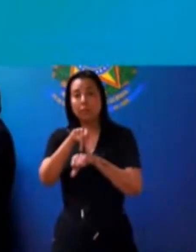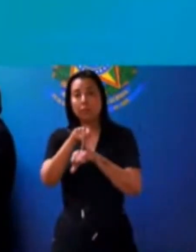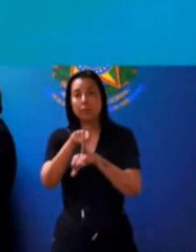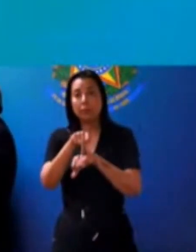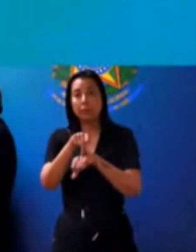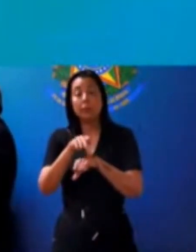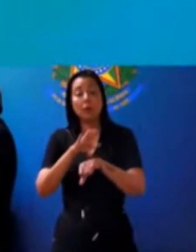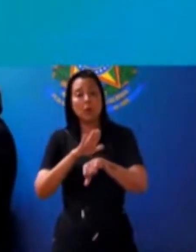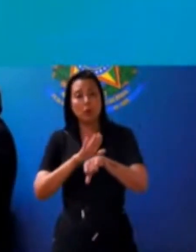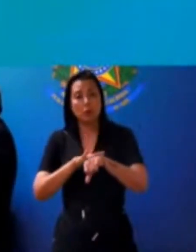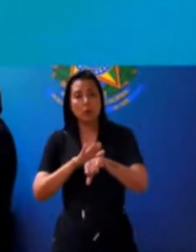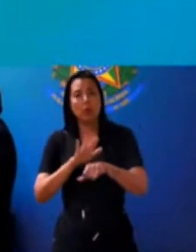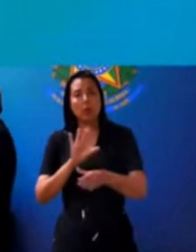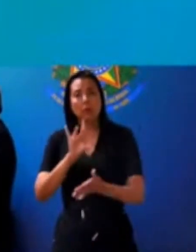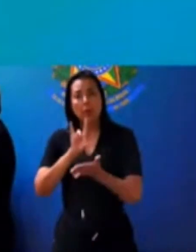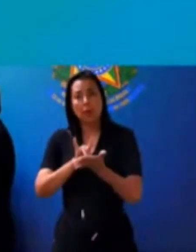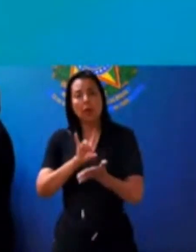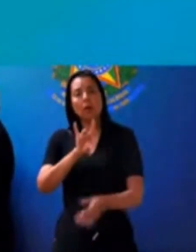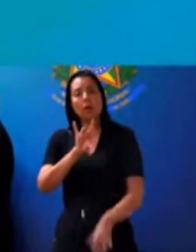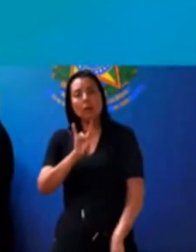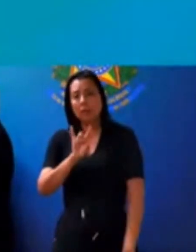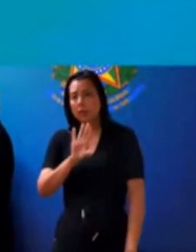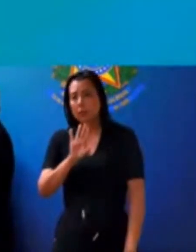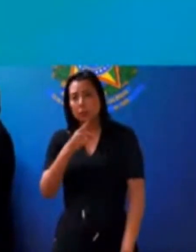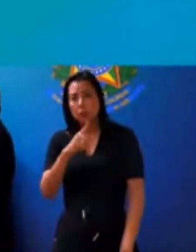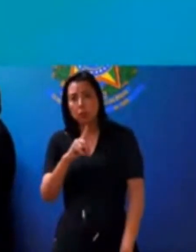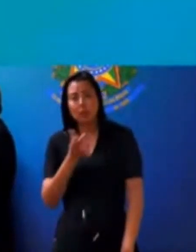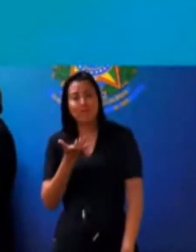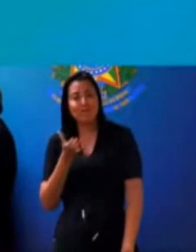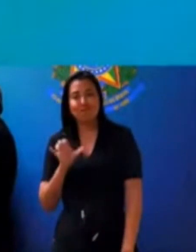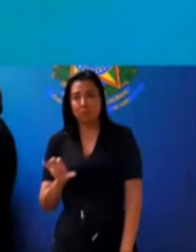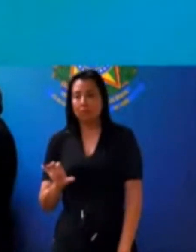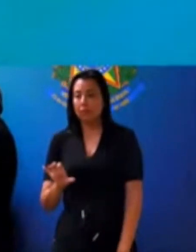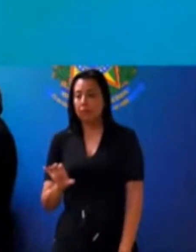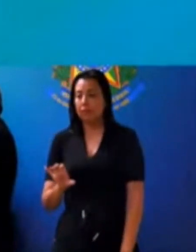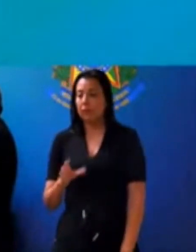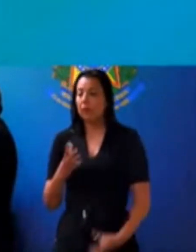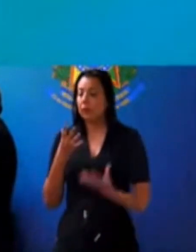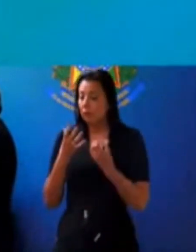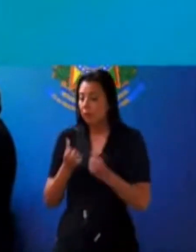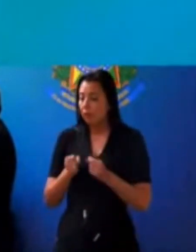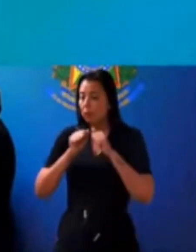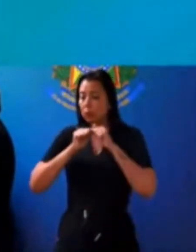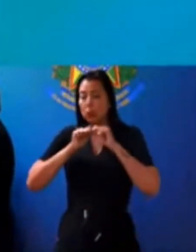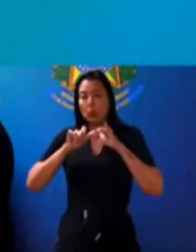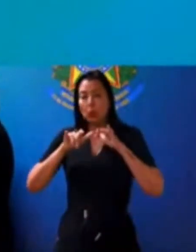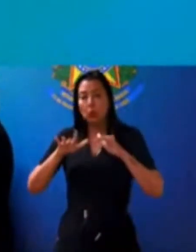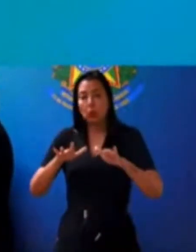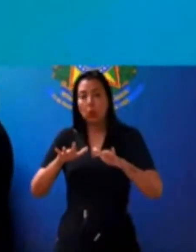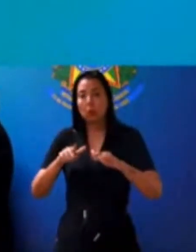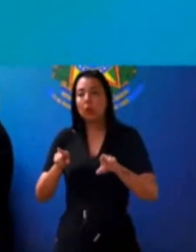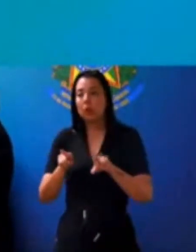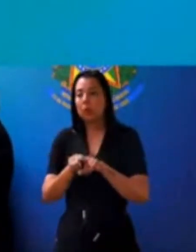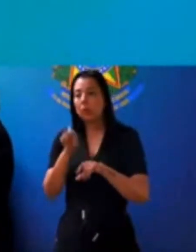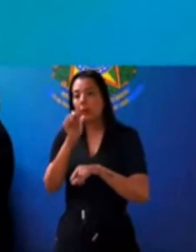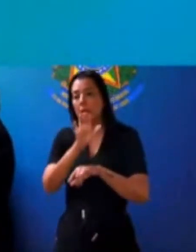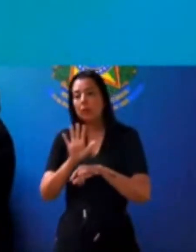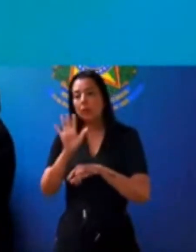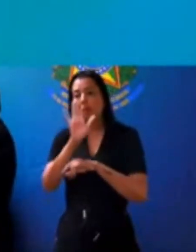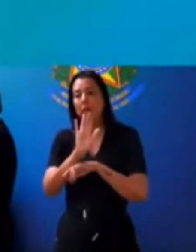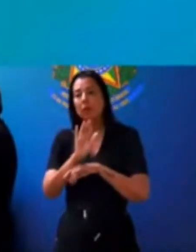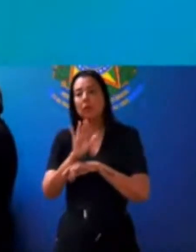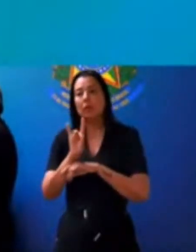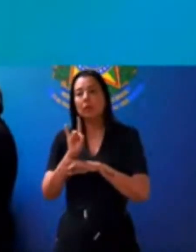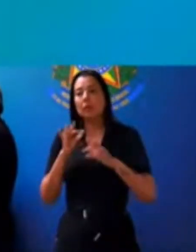o tempo de afirmação da ciência e não da sua negação vamos expandir consolidar o Sistema Nacional de